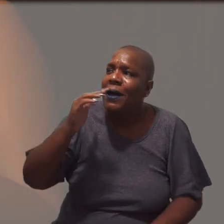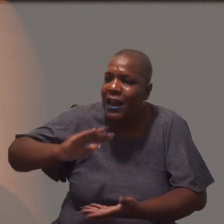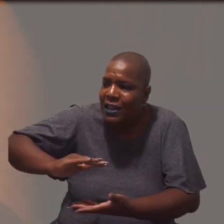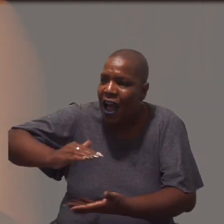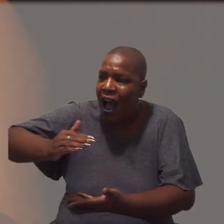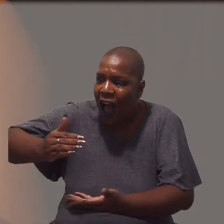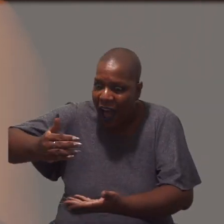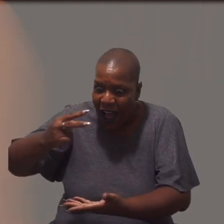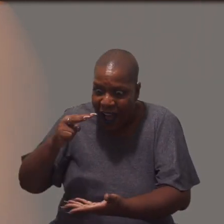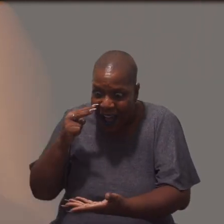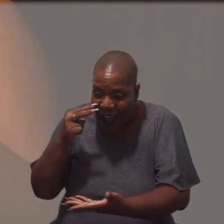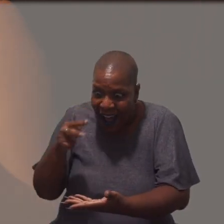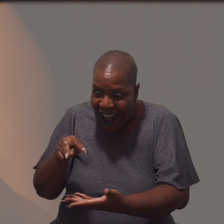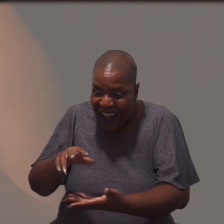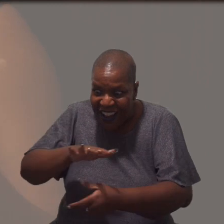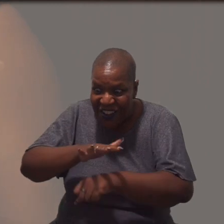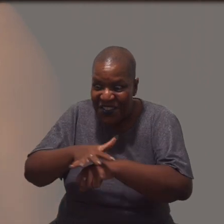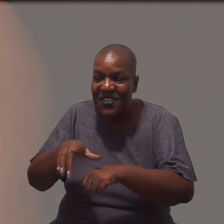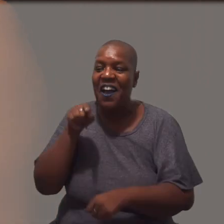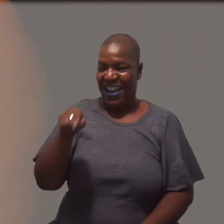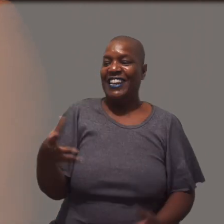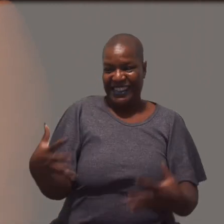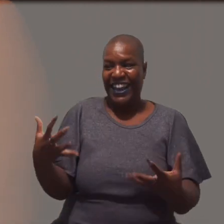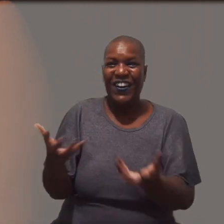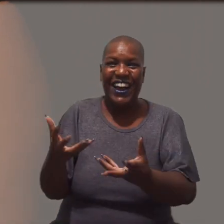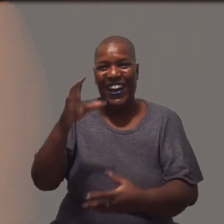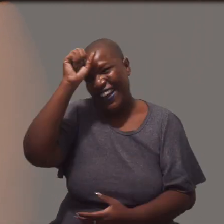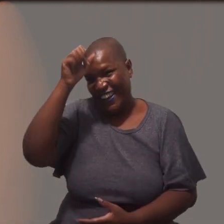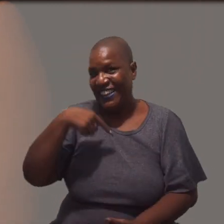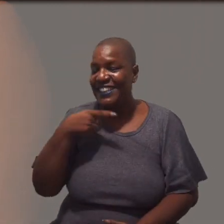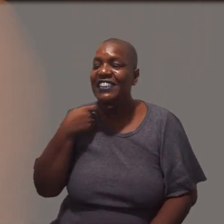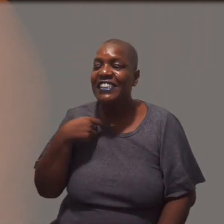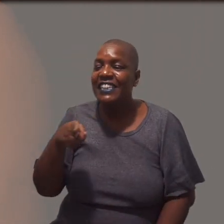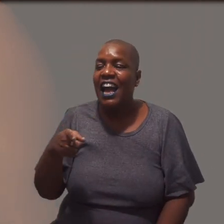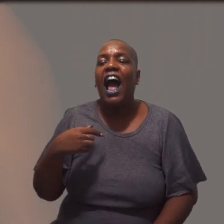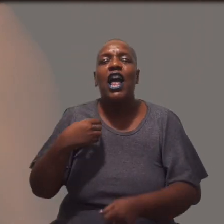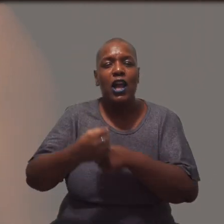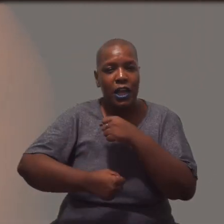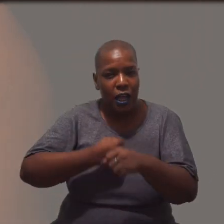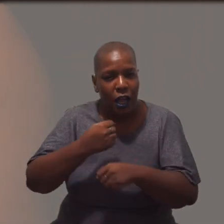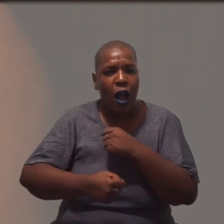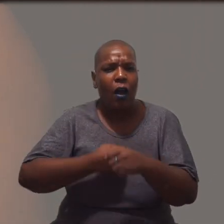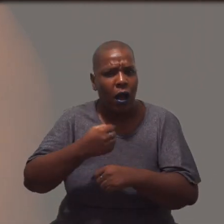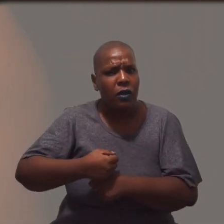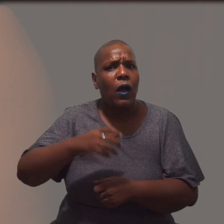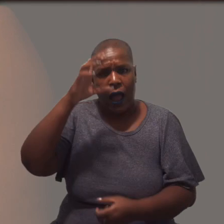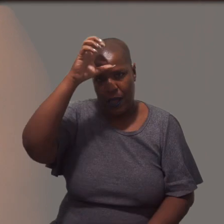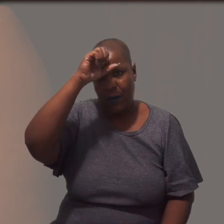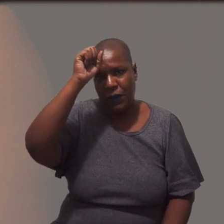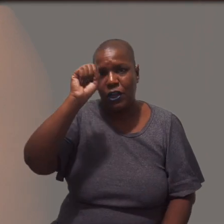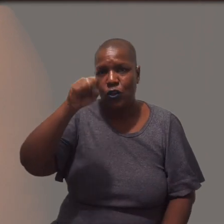um tesouro. Quando eu abri, os meus olhos brilharam e eu falei, é esse instrumento que eu quero aprender. Então, passei alguns anos